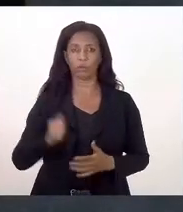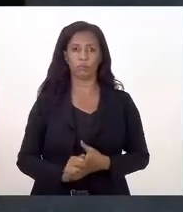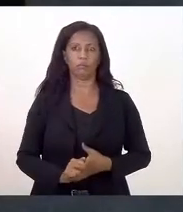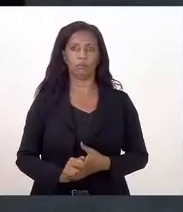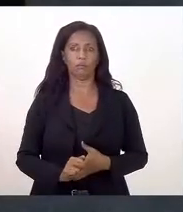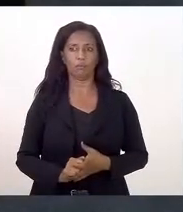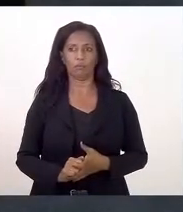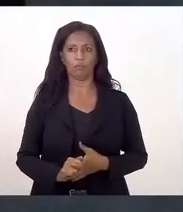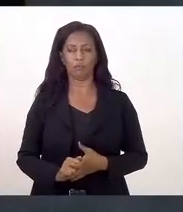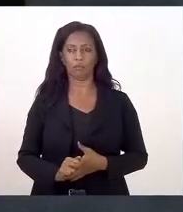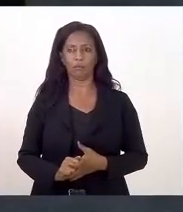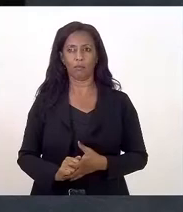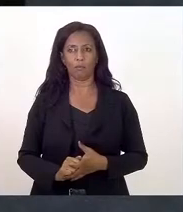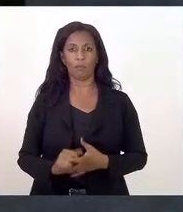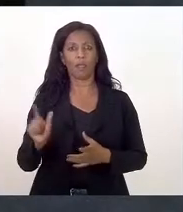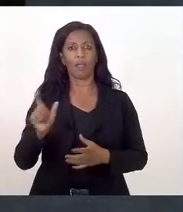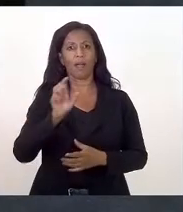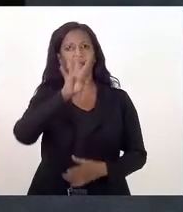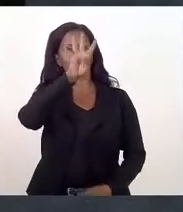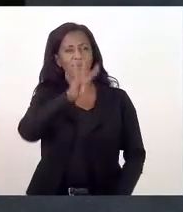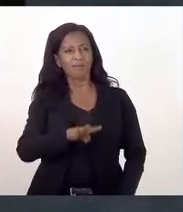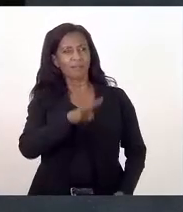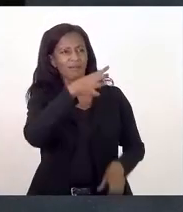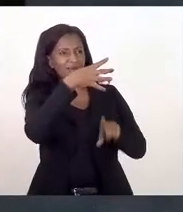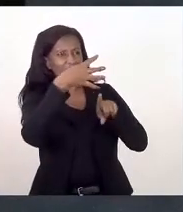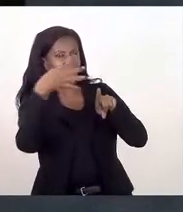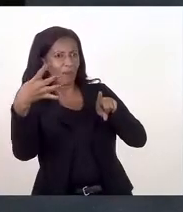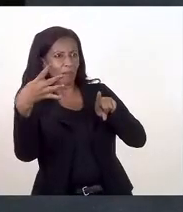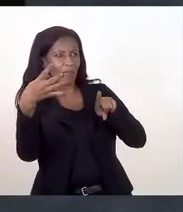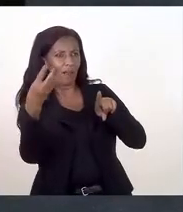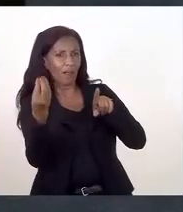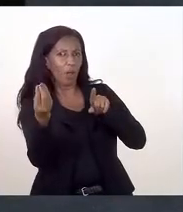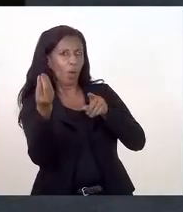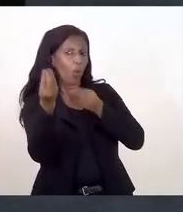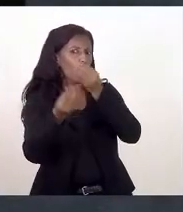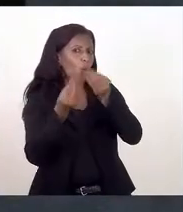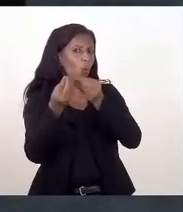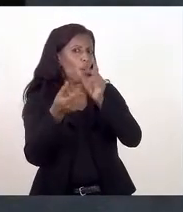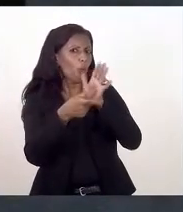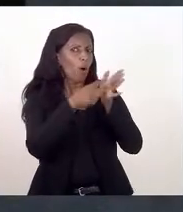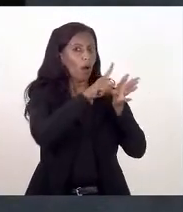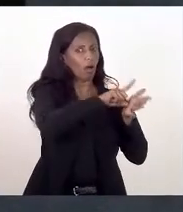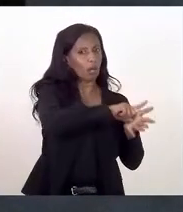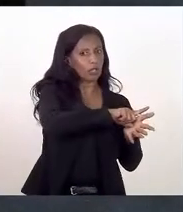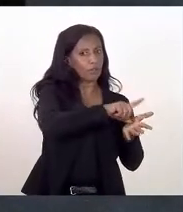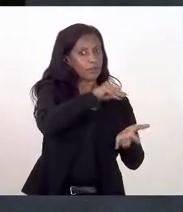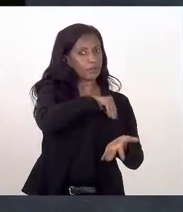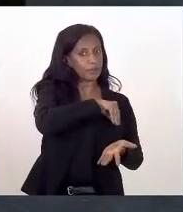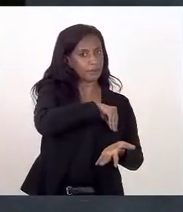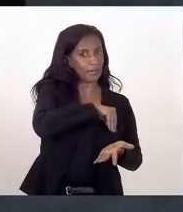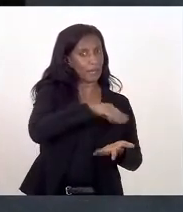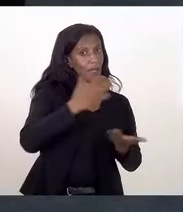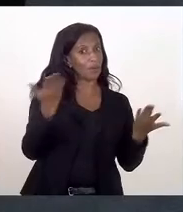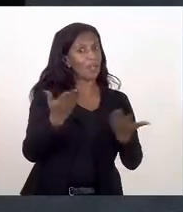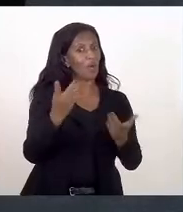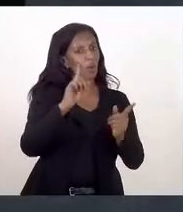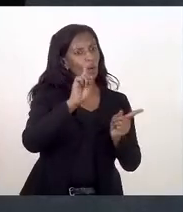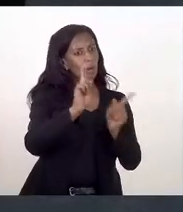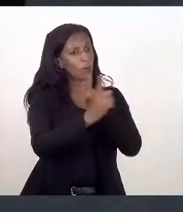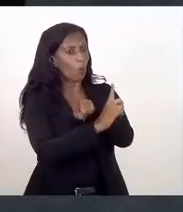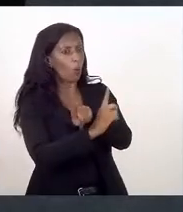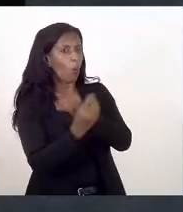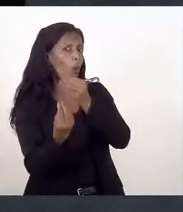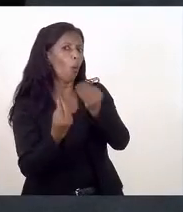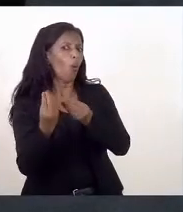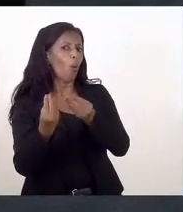conversão dos cargos, aquela tabelinha, como era e como ficou. Então, sem prejuízo da votação, eu